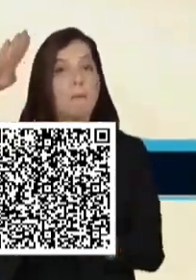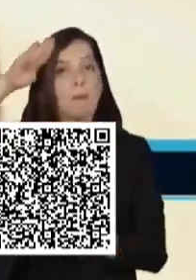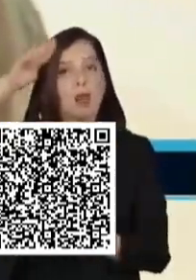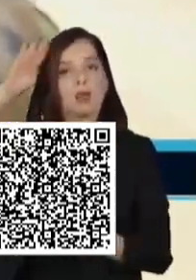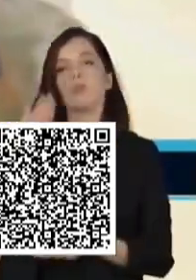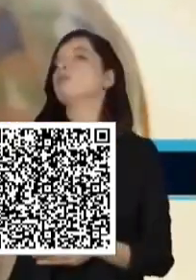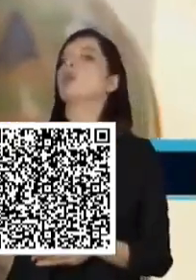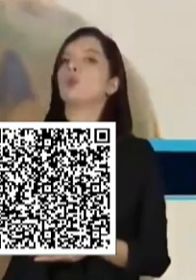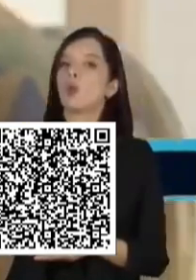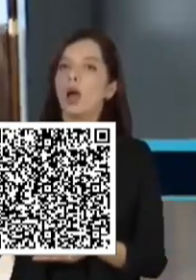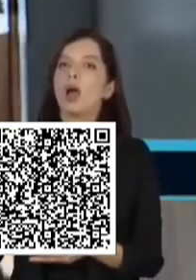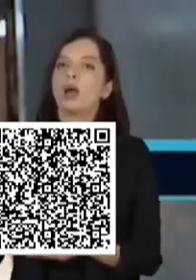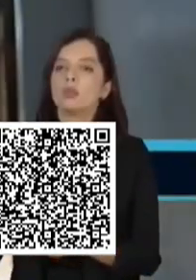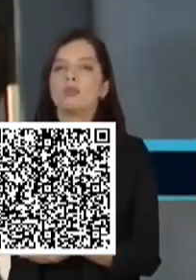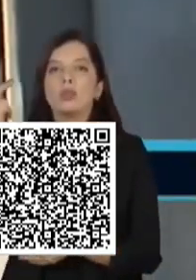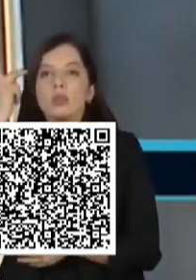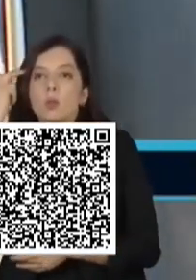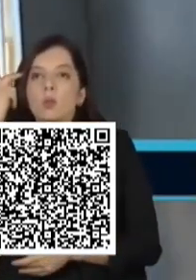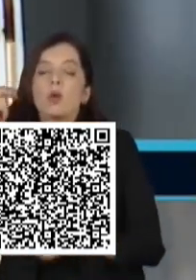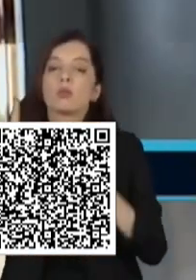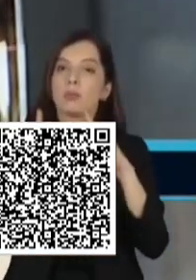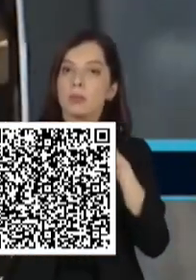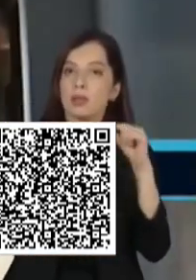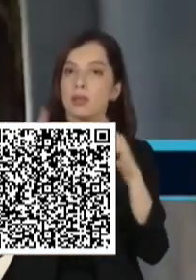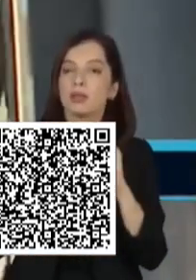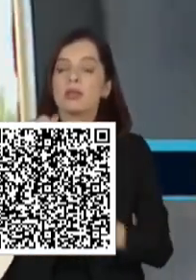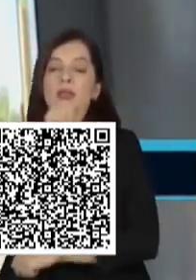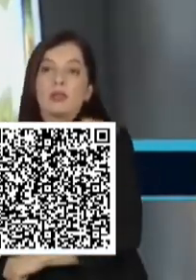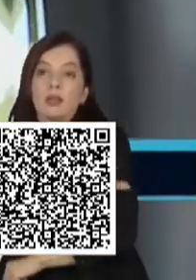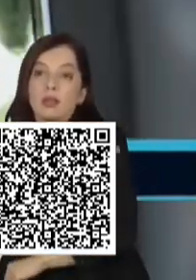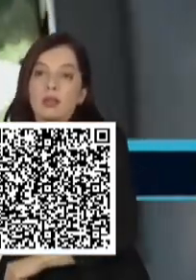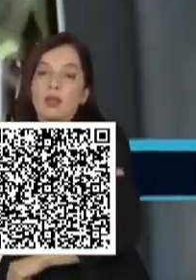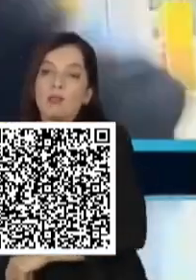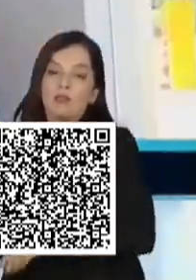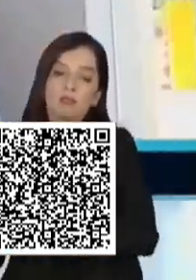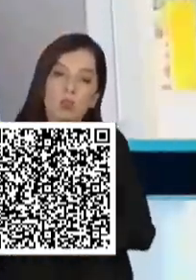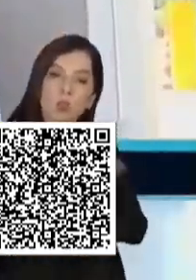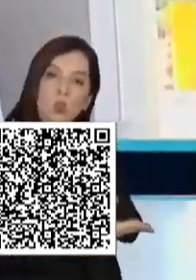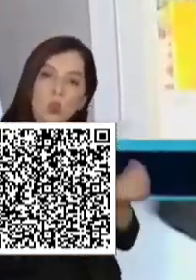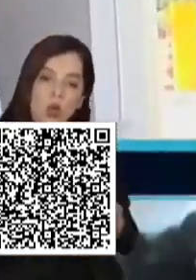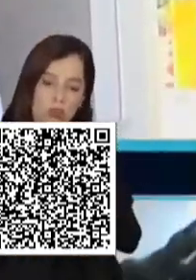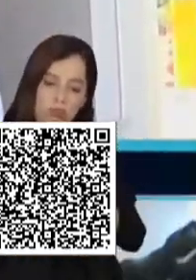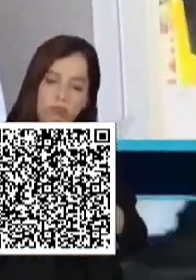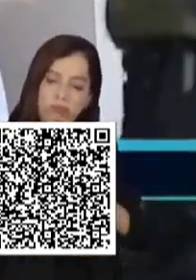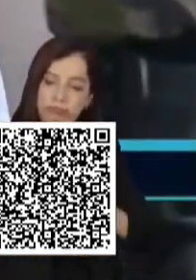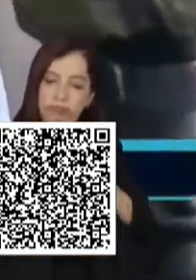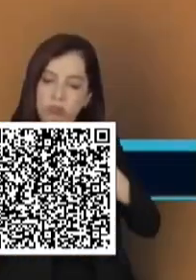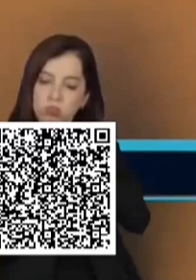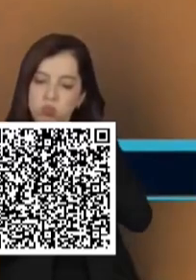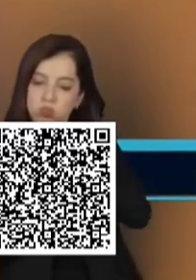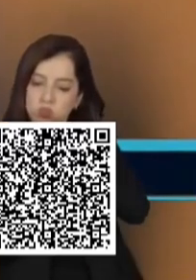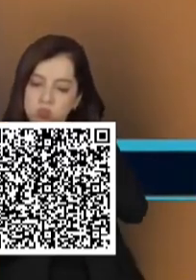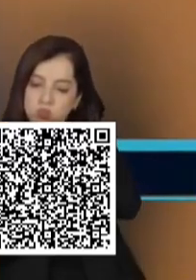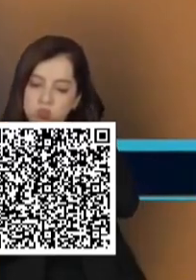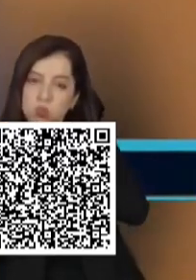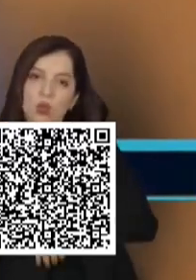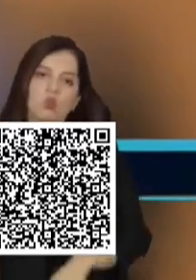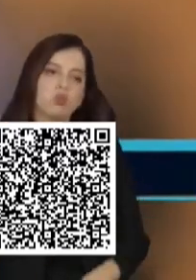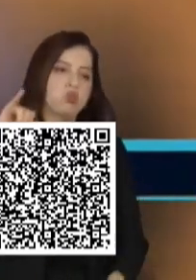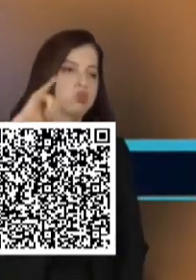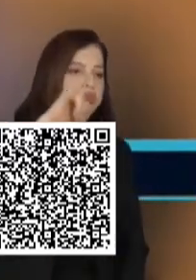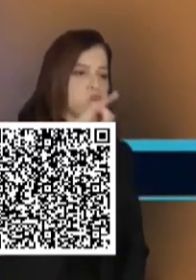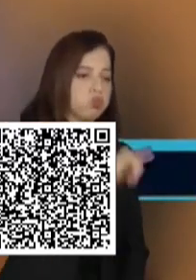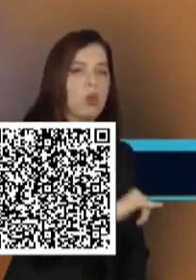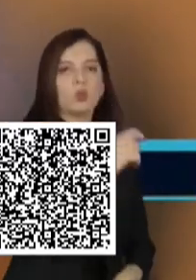abastecimento ele diz que a secretaria de agricultura do Estado está acompanhando a situação junto às empresas produtoras de proteína